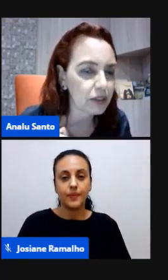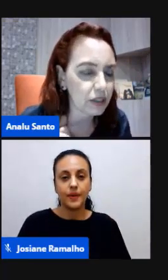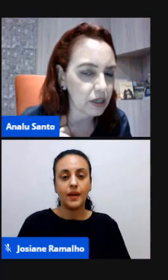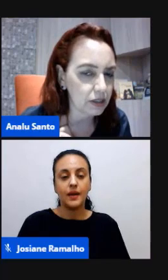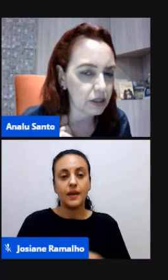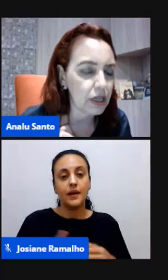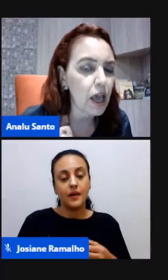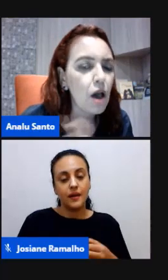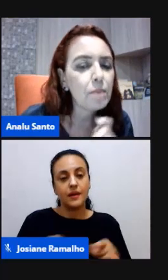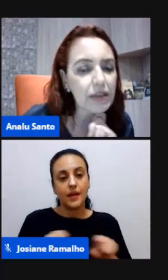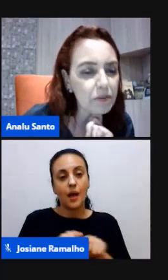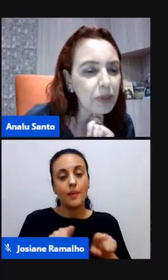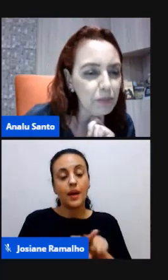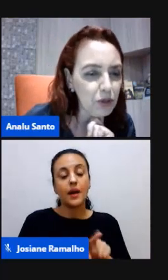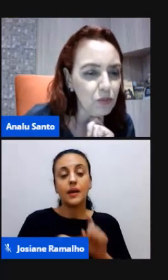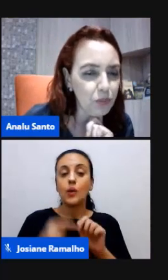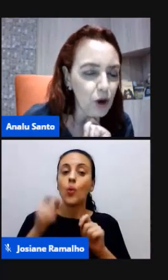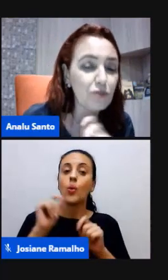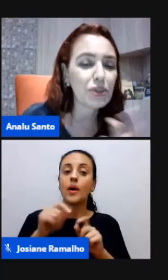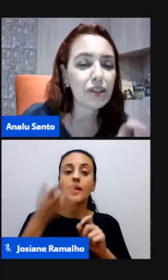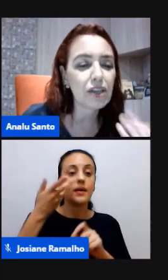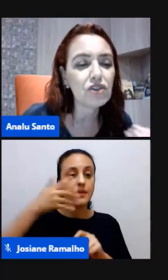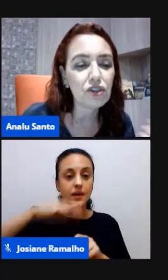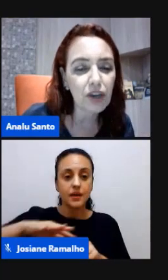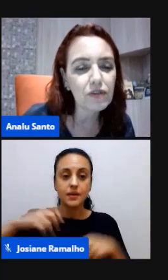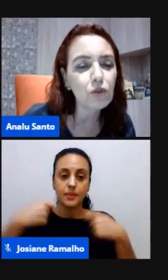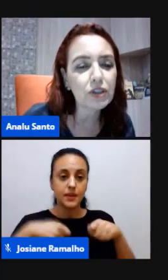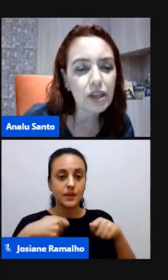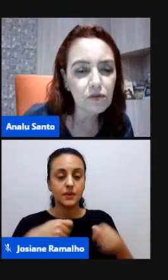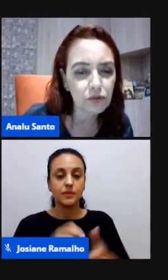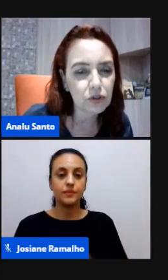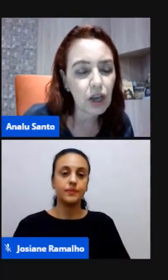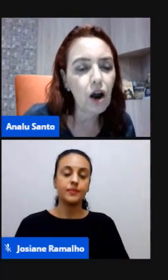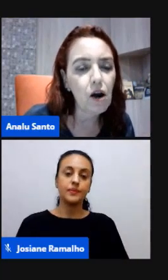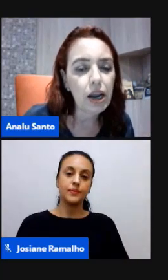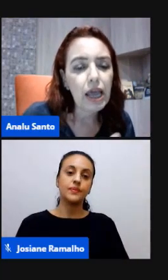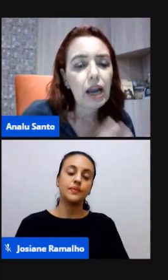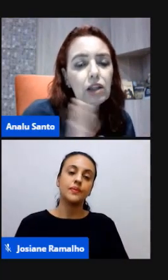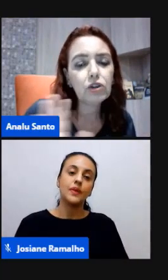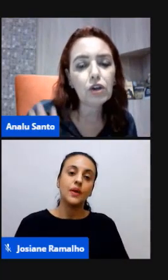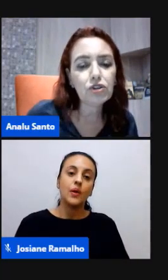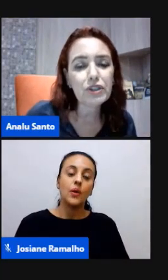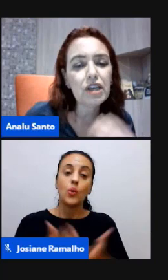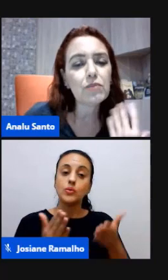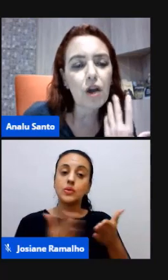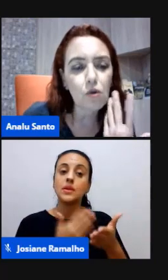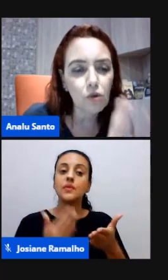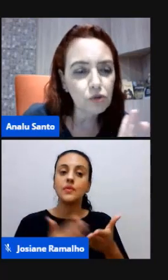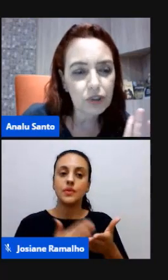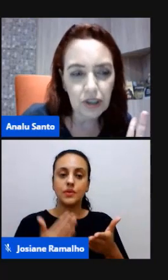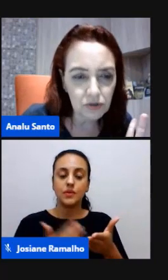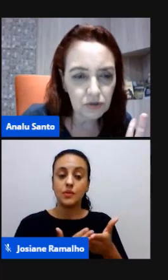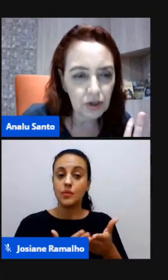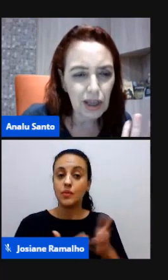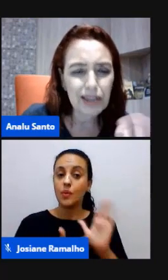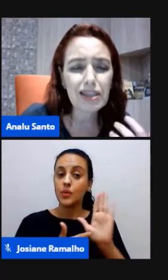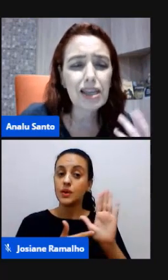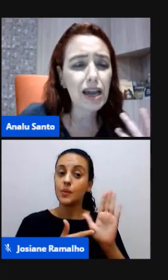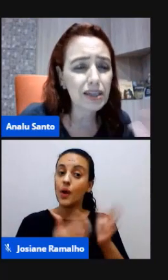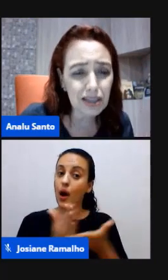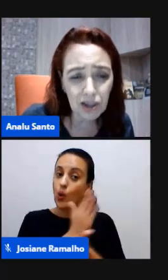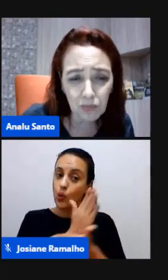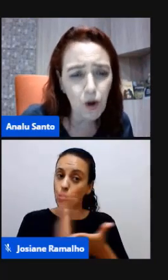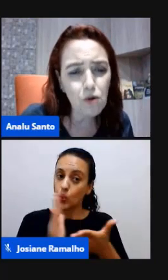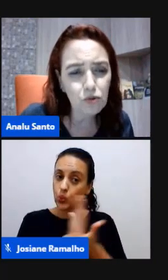requeridas pelas crianças. Passa para mim o próximo, que daí a gente vai ver os livros. Ó, nós trouxemos alguns livros,